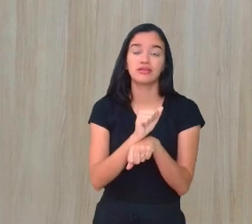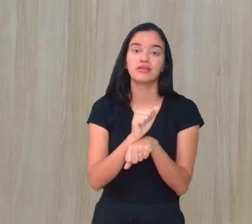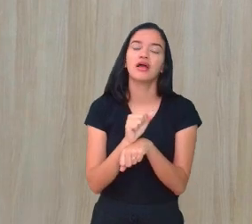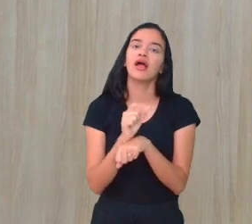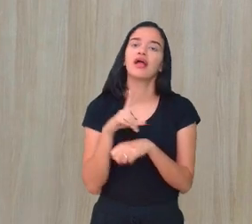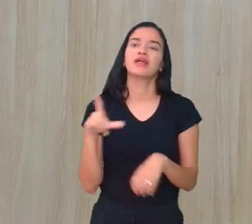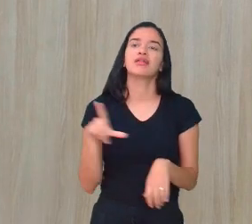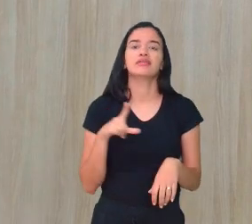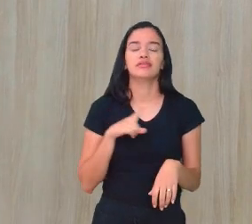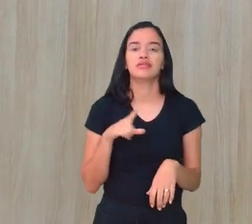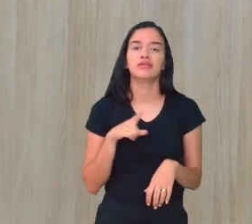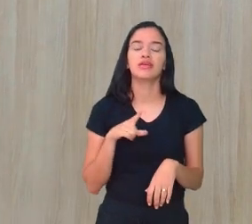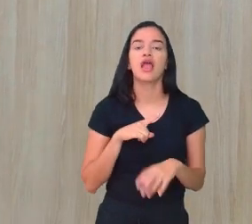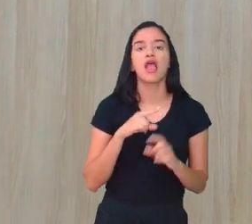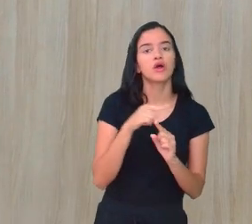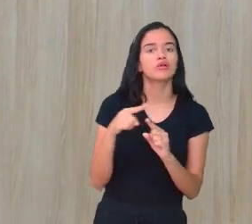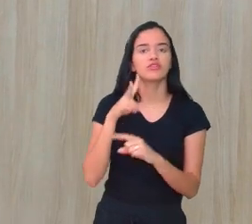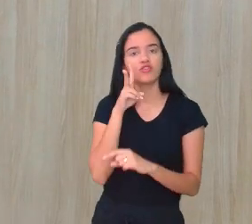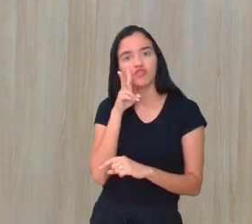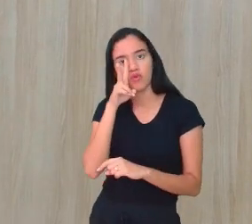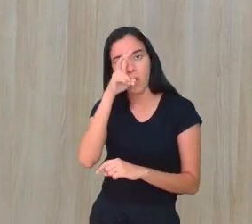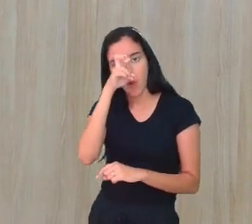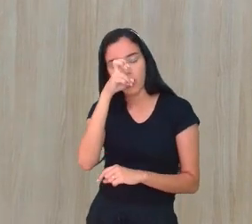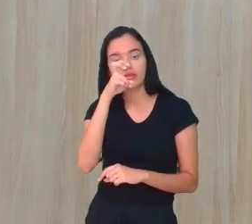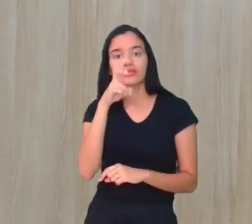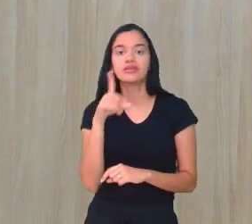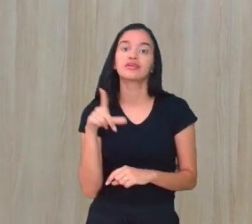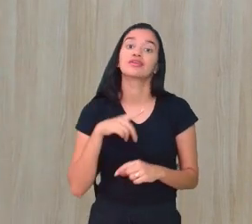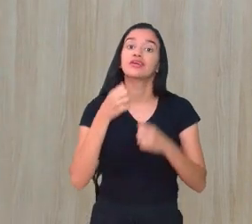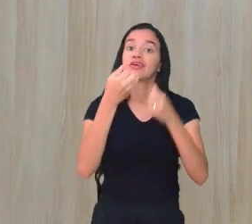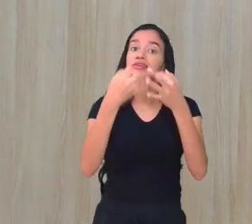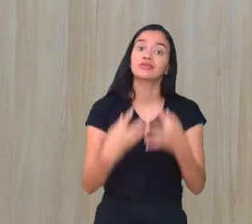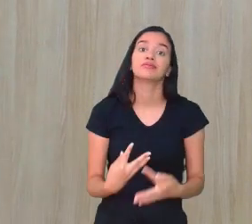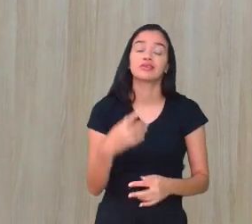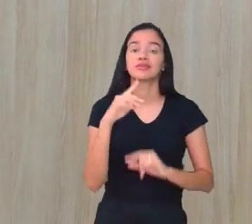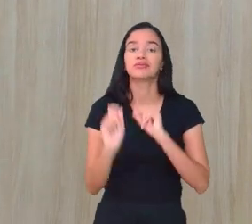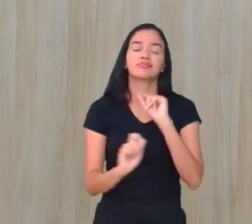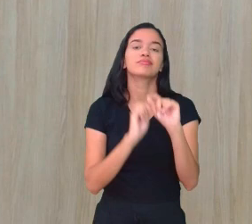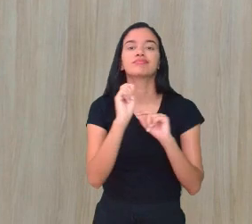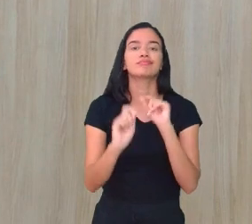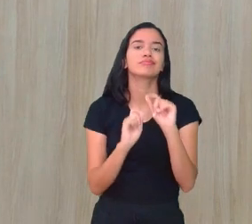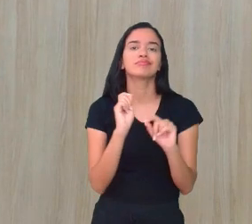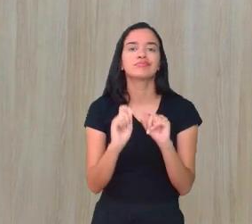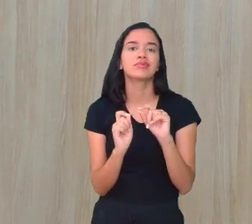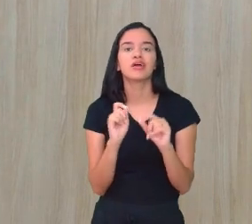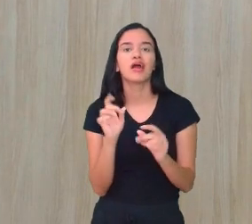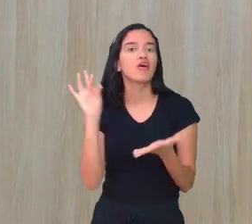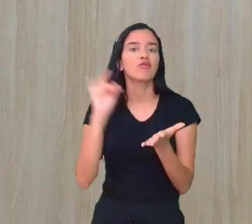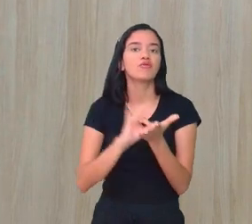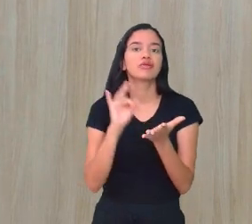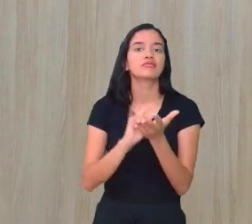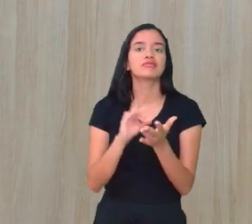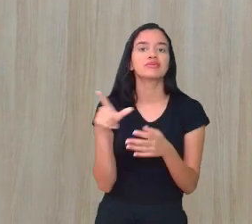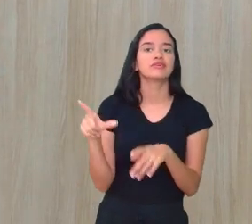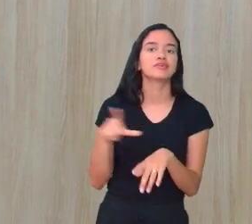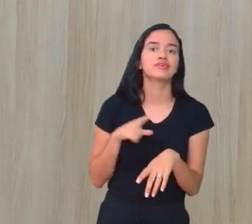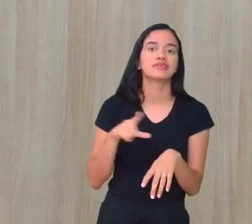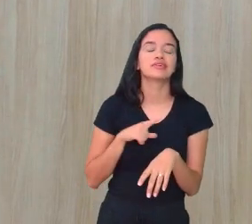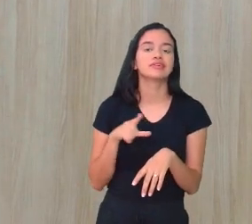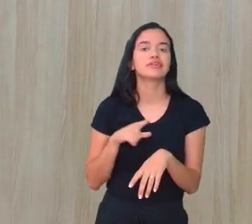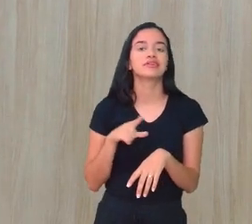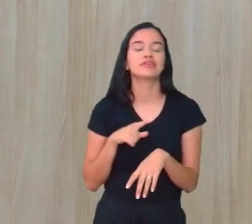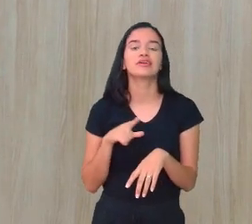gente tem aí, ó, é o tipo de força, né, que explica o fato de haver